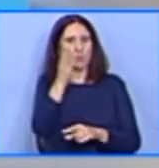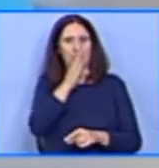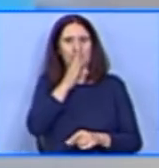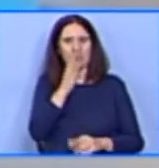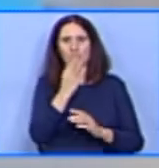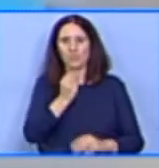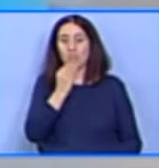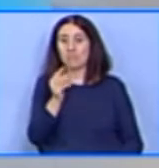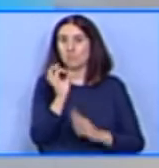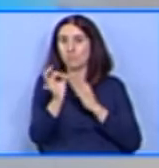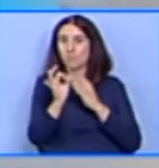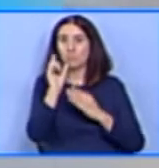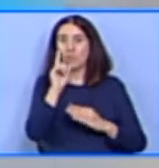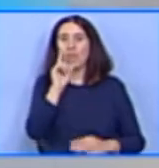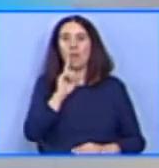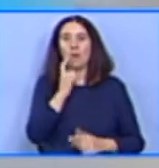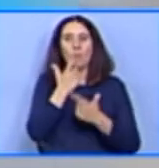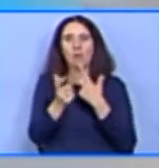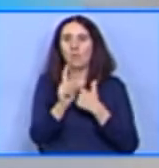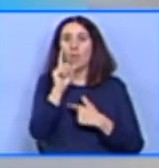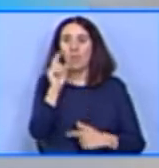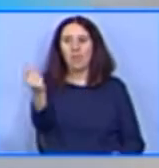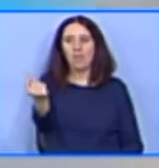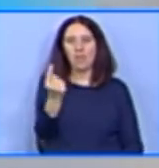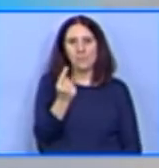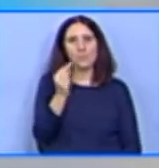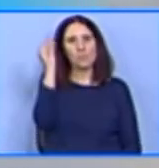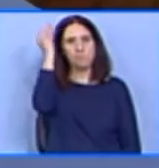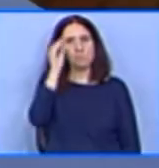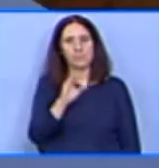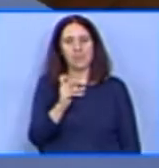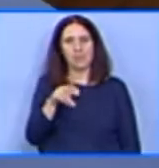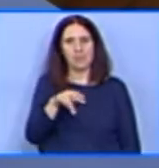este pormenor é importante. Não é uma mulher qualquer, é uma mulher cananeia.